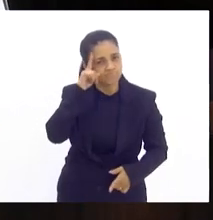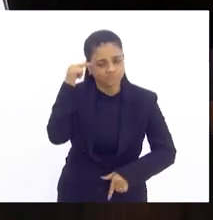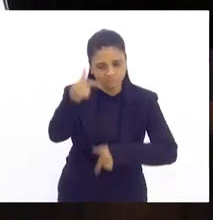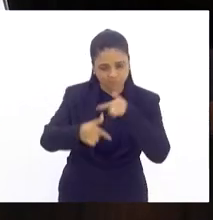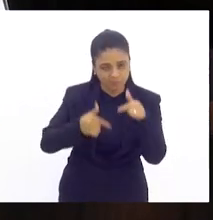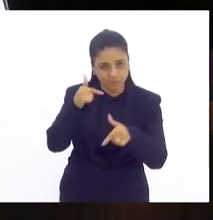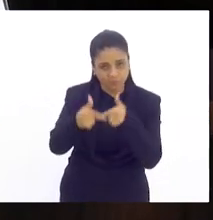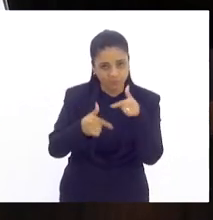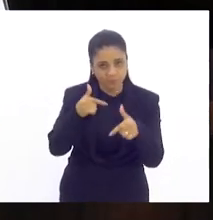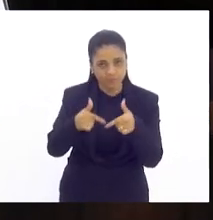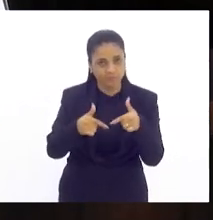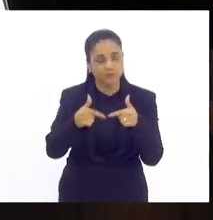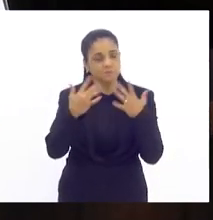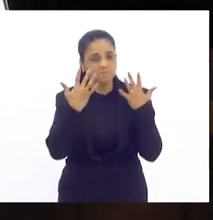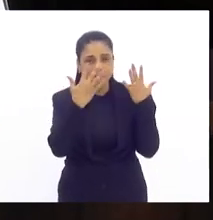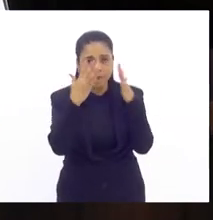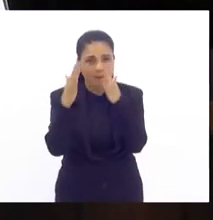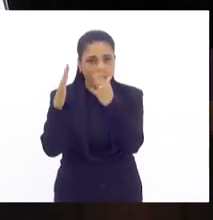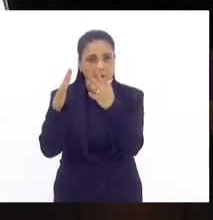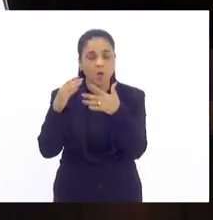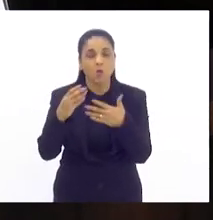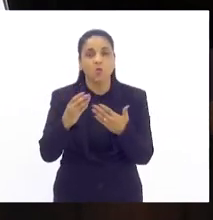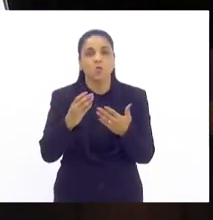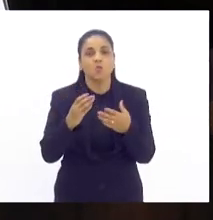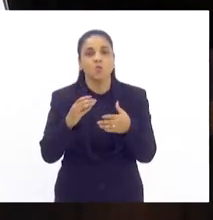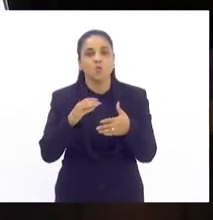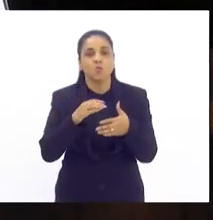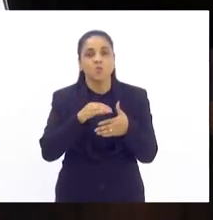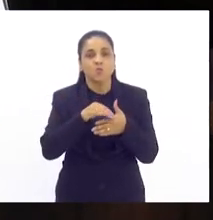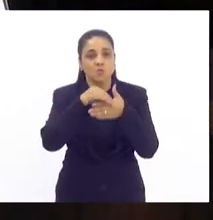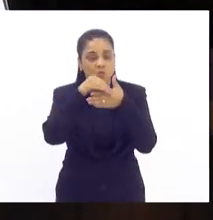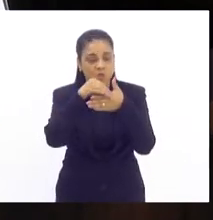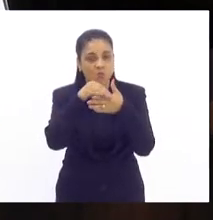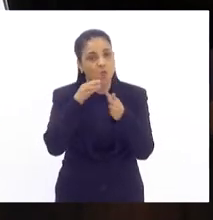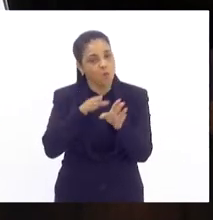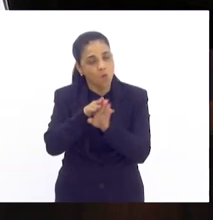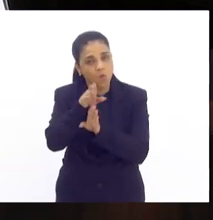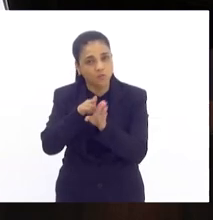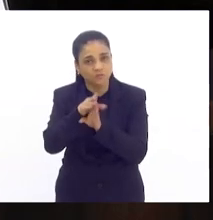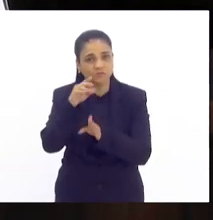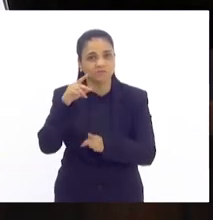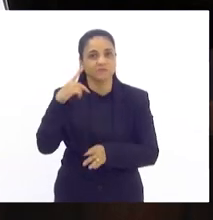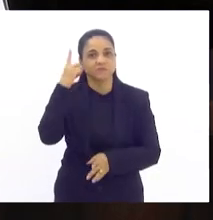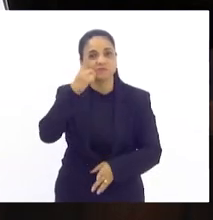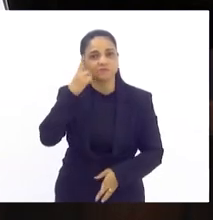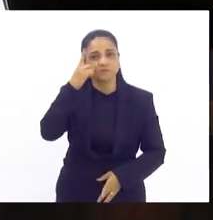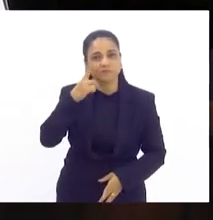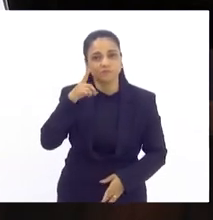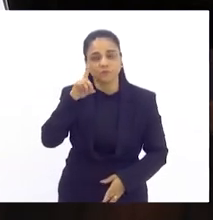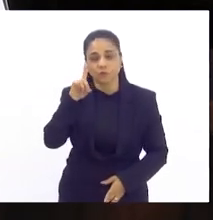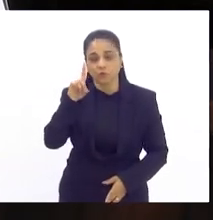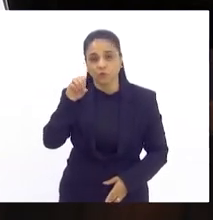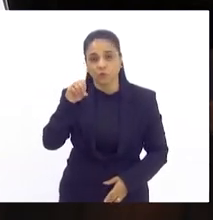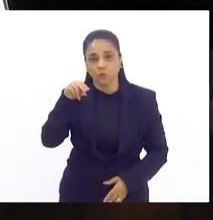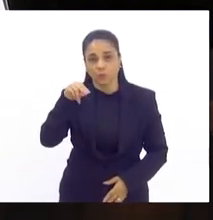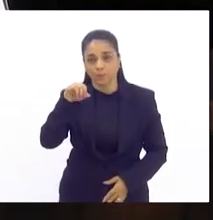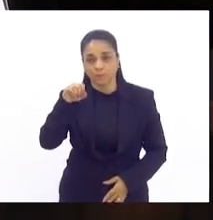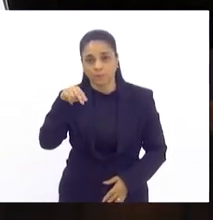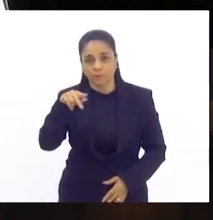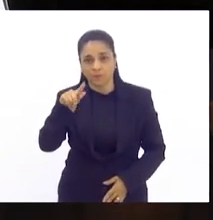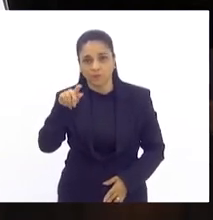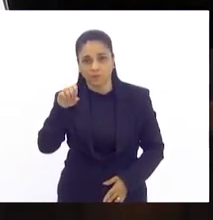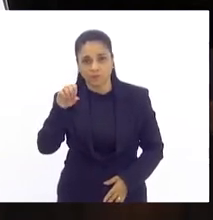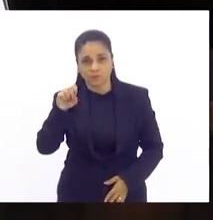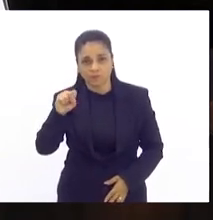a ilustre presença do nosso conselheiro, sempre deputado, Domingos Brazão. Saudar também a